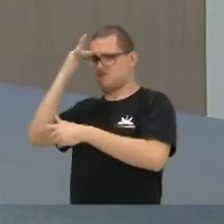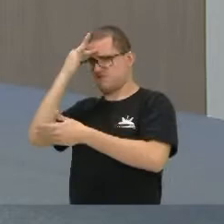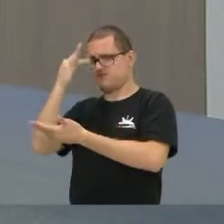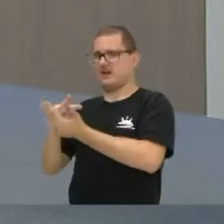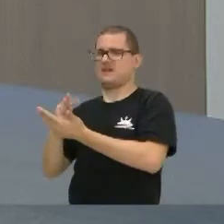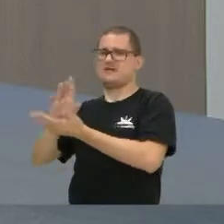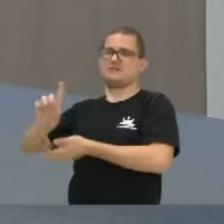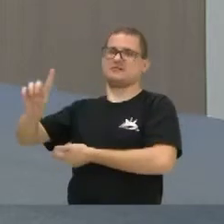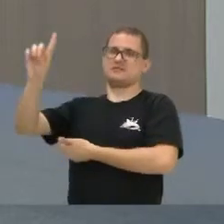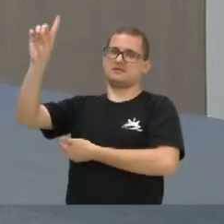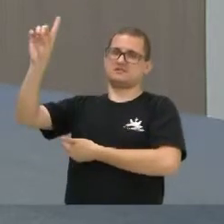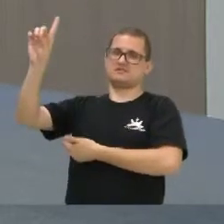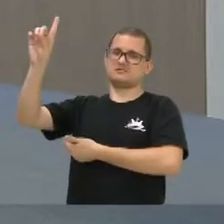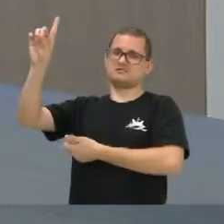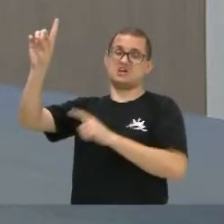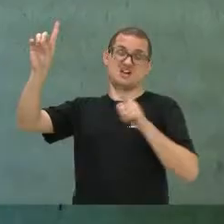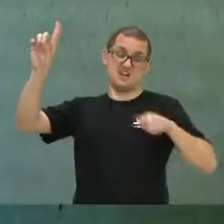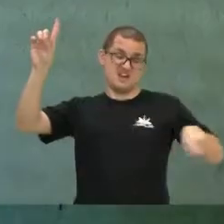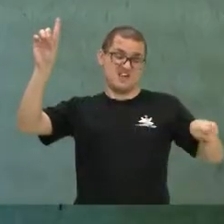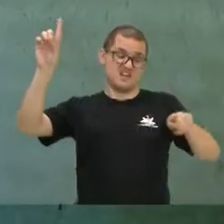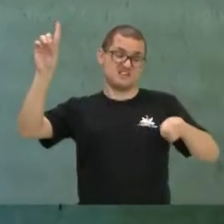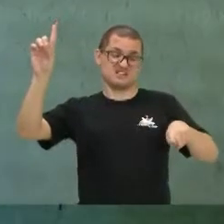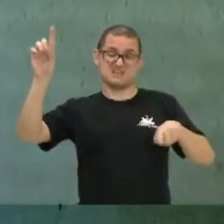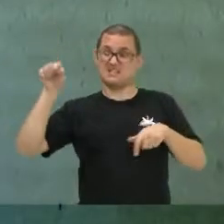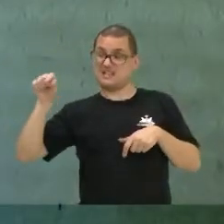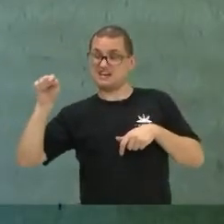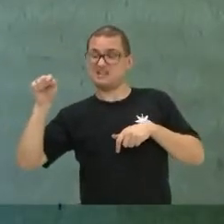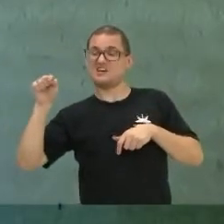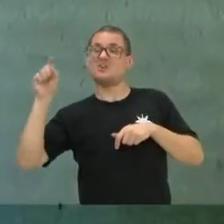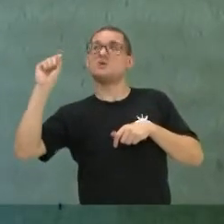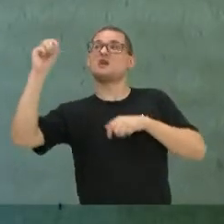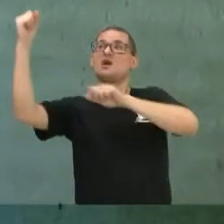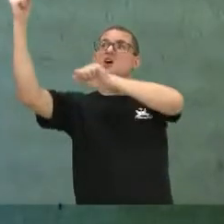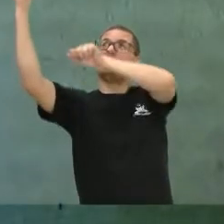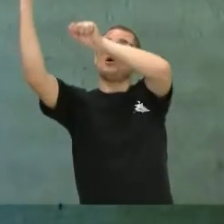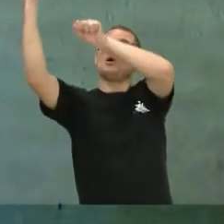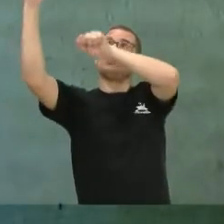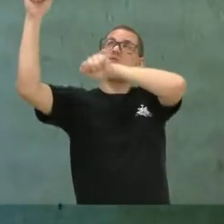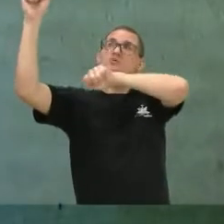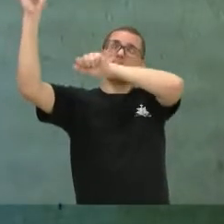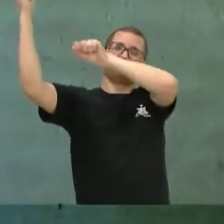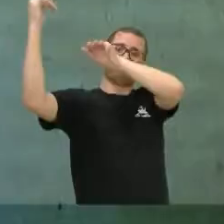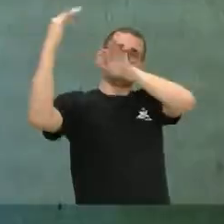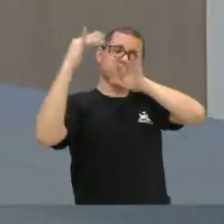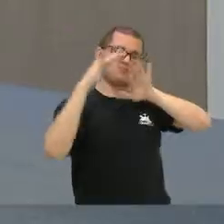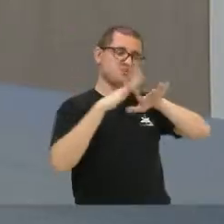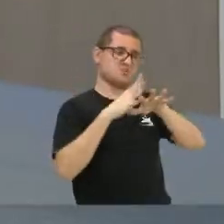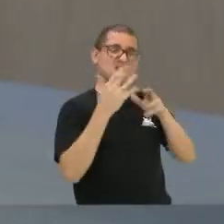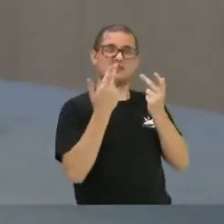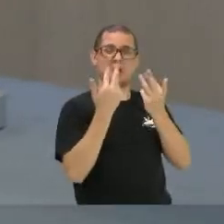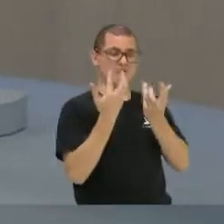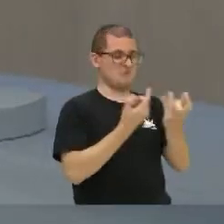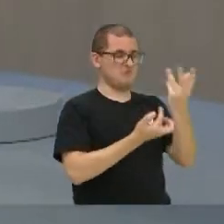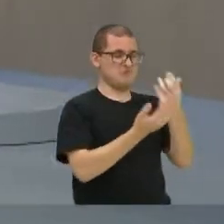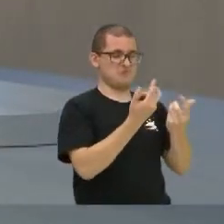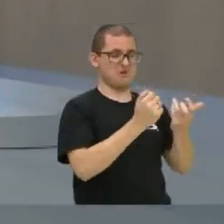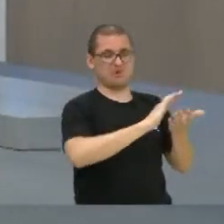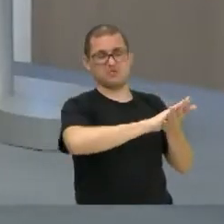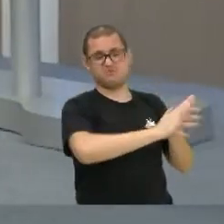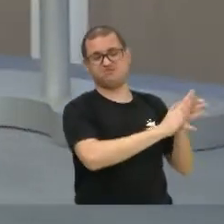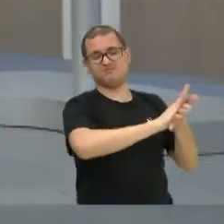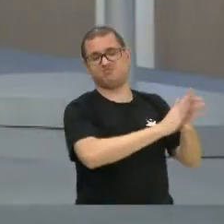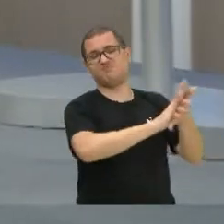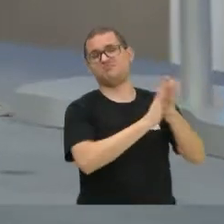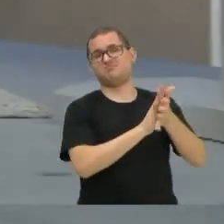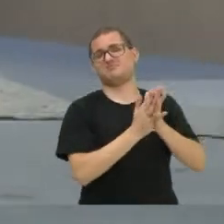oliveiras sairá de sua boca fogo que devora os seus inimigos nossa um